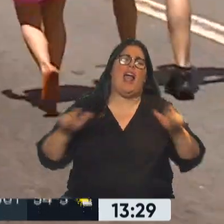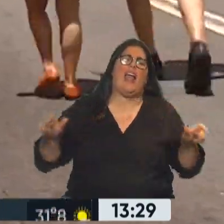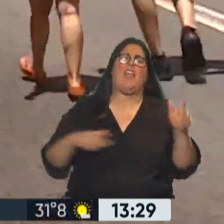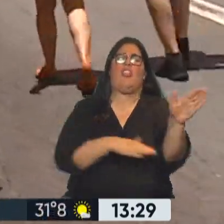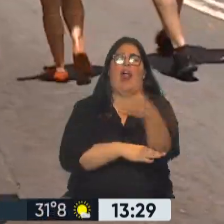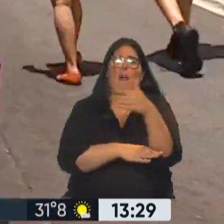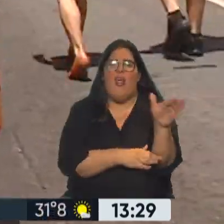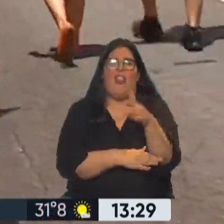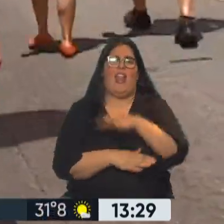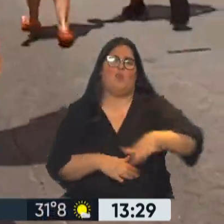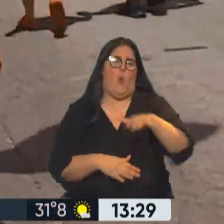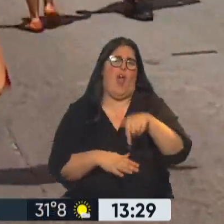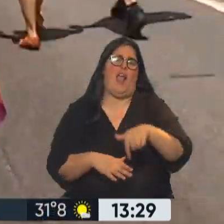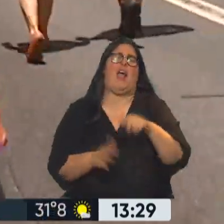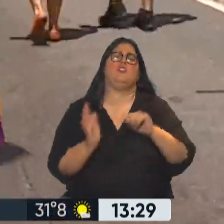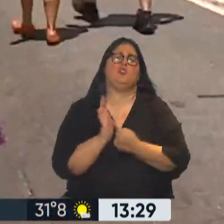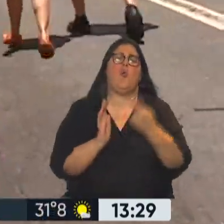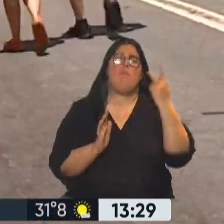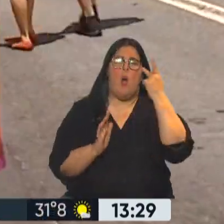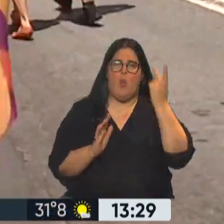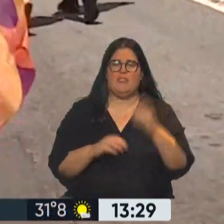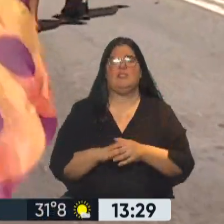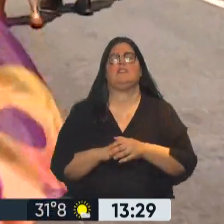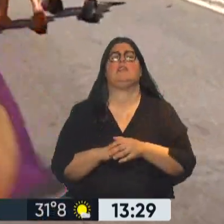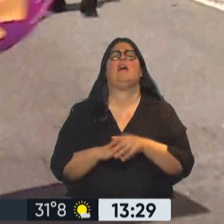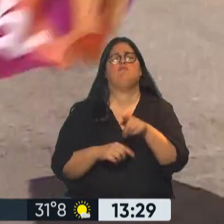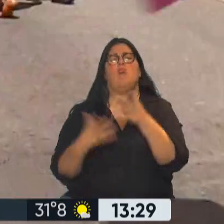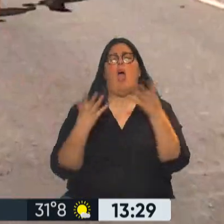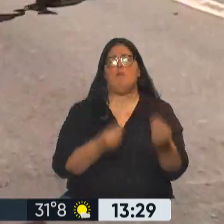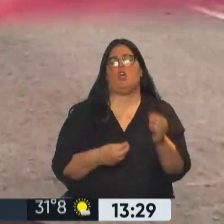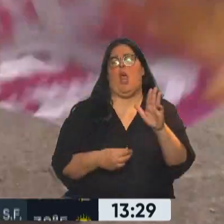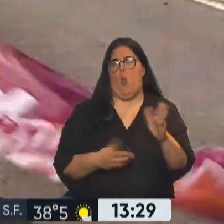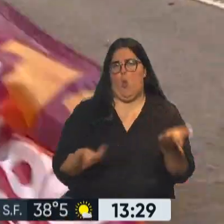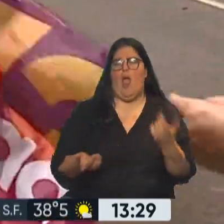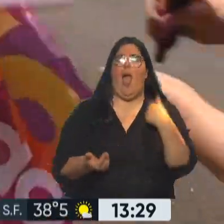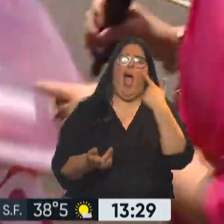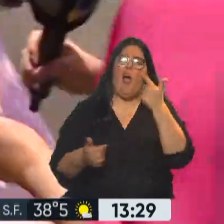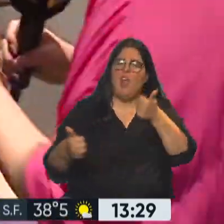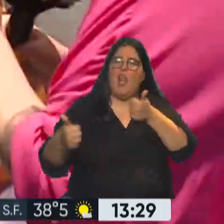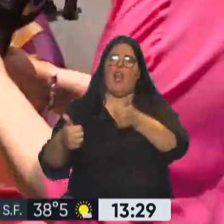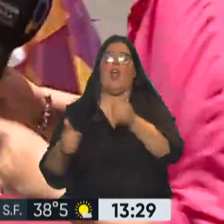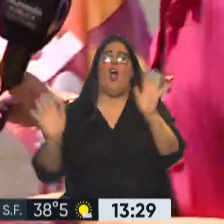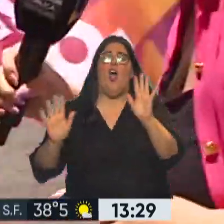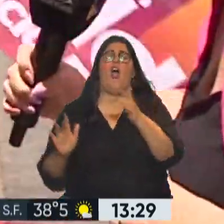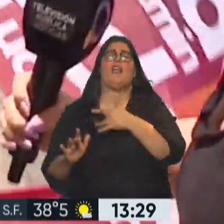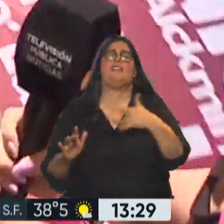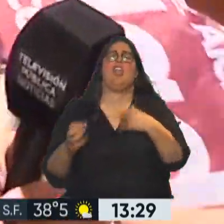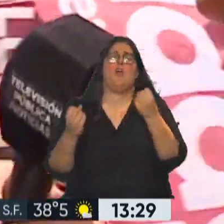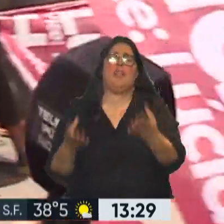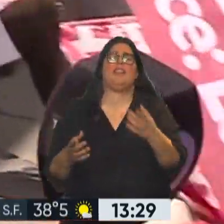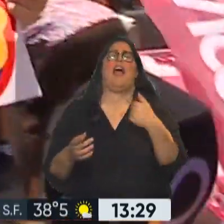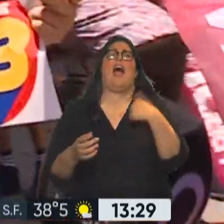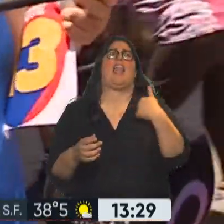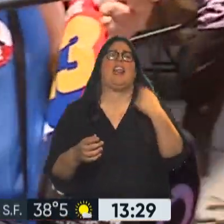están flameando este lugar, esta ciudad que es paulista, que apoya a Lula, vamos a ver si podemos acercarnos. ¿Cómo le va, señora, para Argentina? ¿Cómo